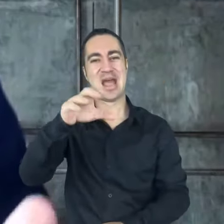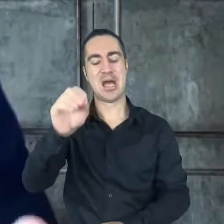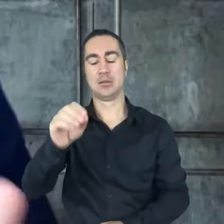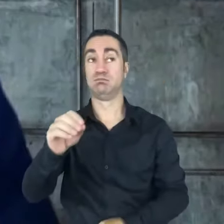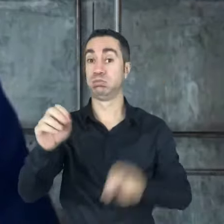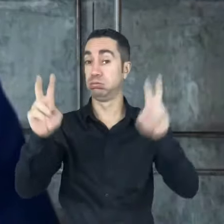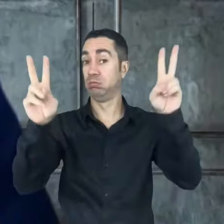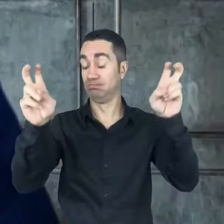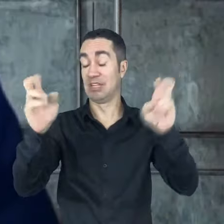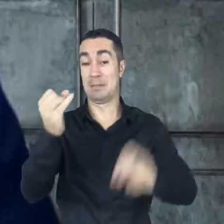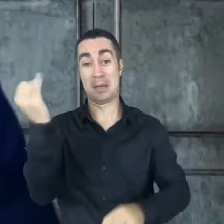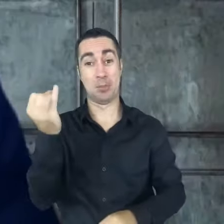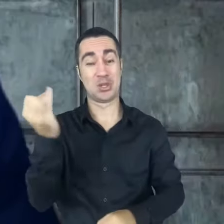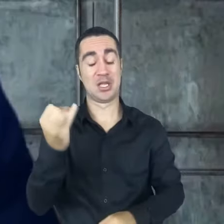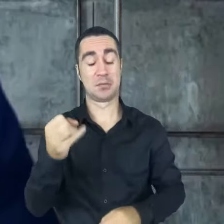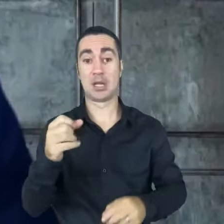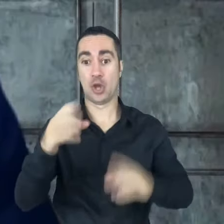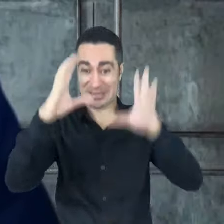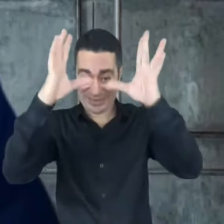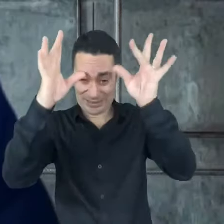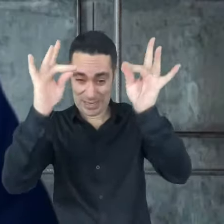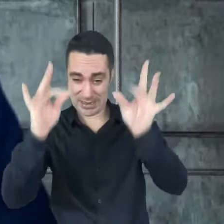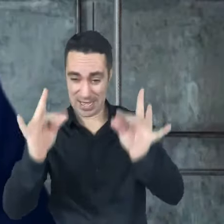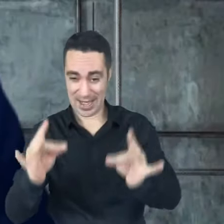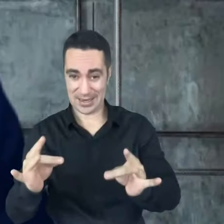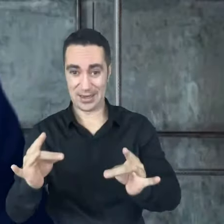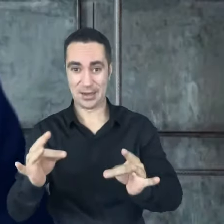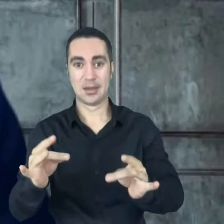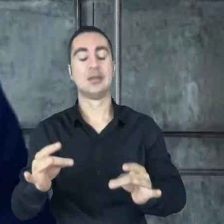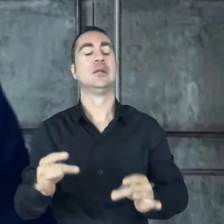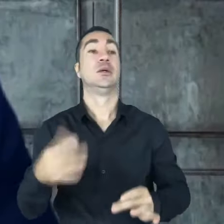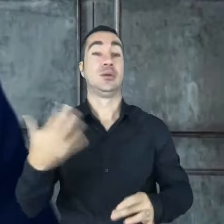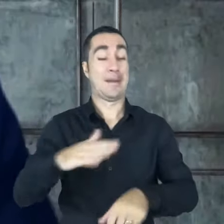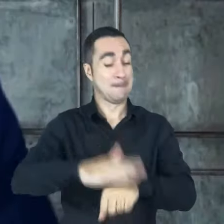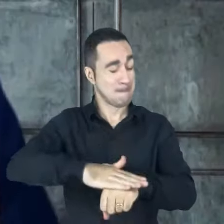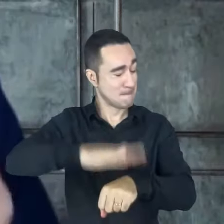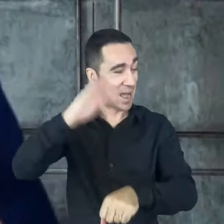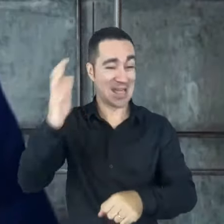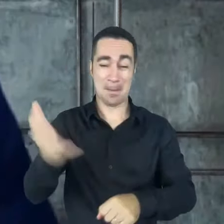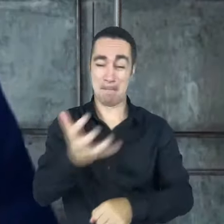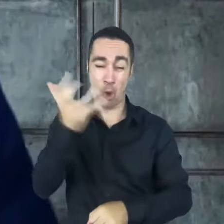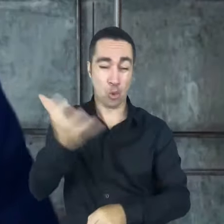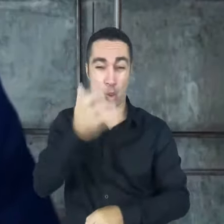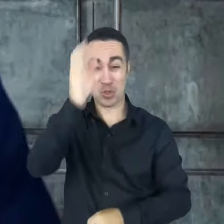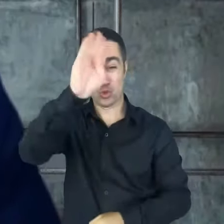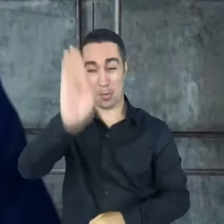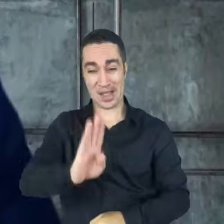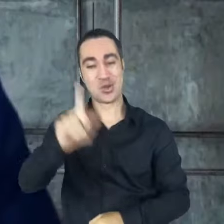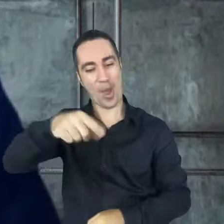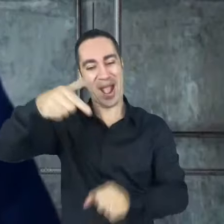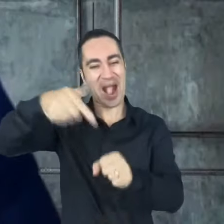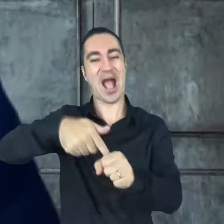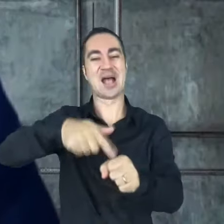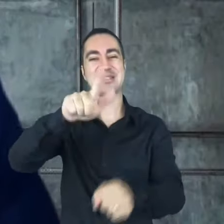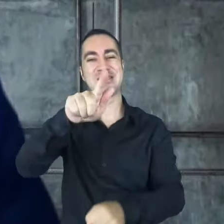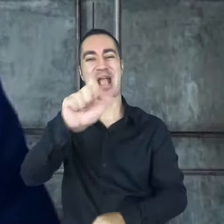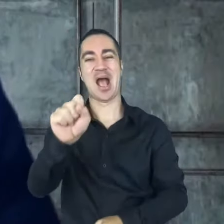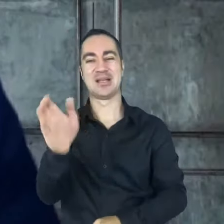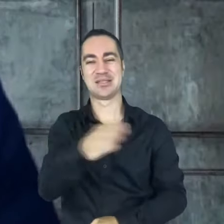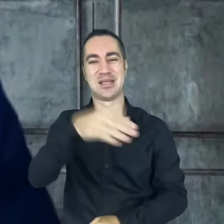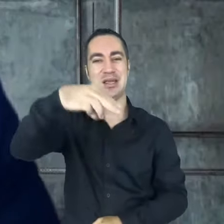rico para a gente, dado que a segunda maior fonte de emissão do Brasil é com relação ao metano